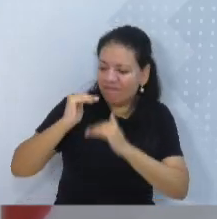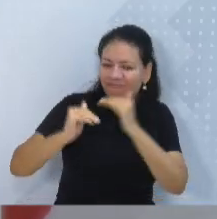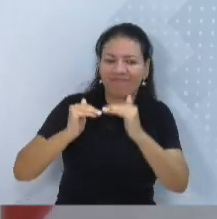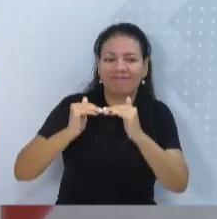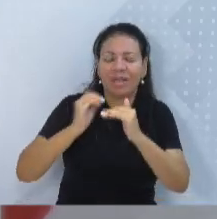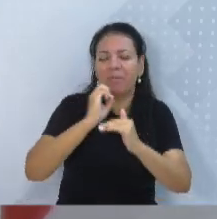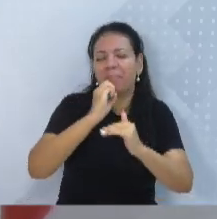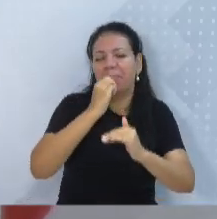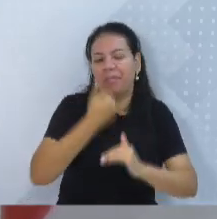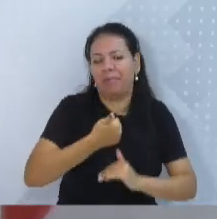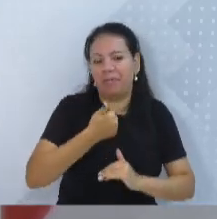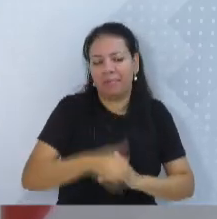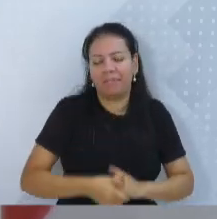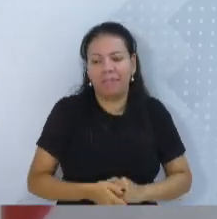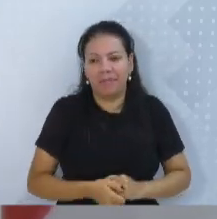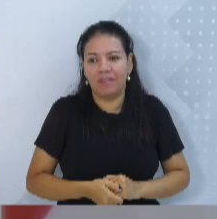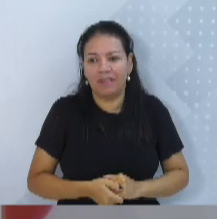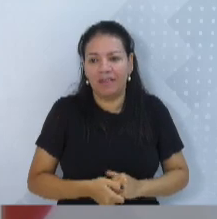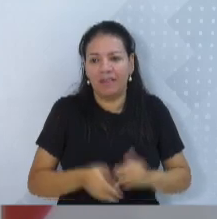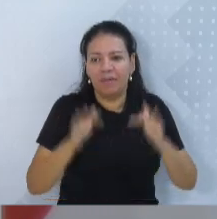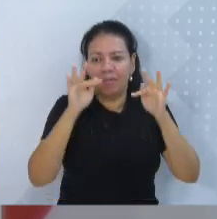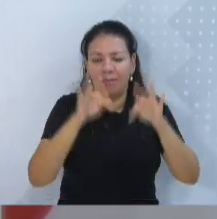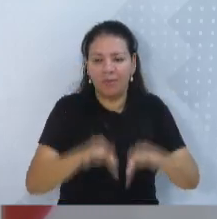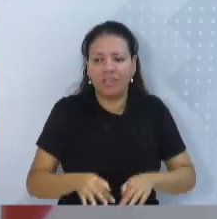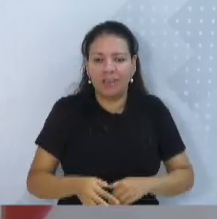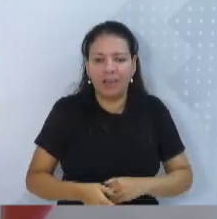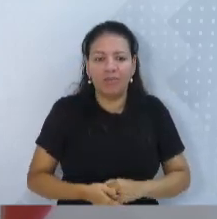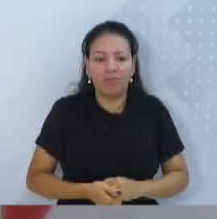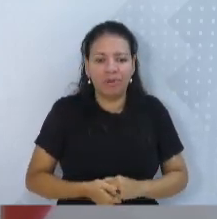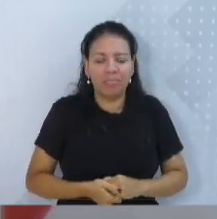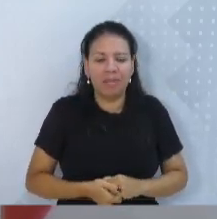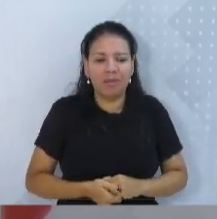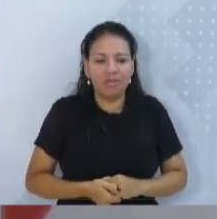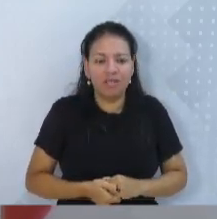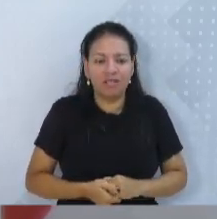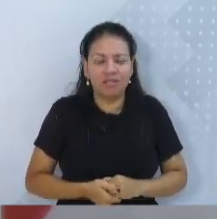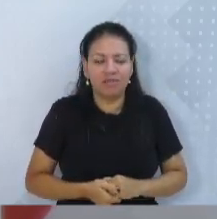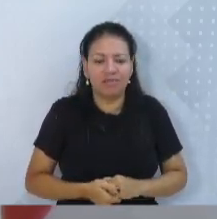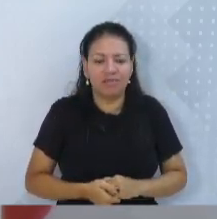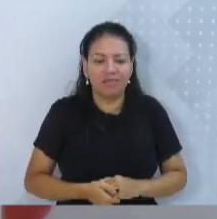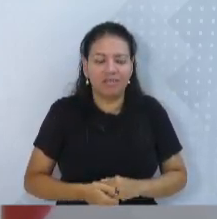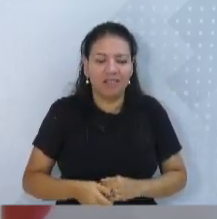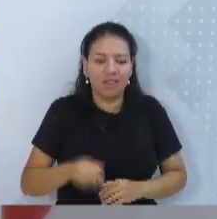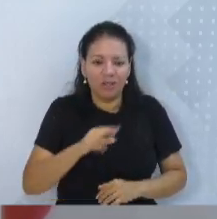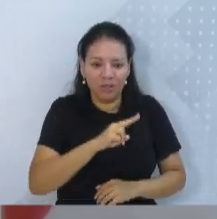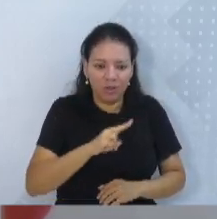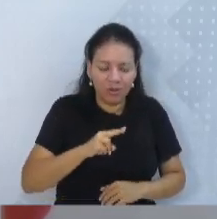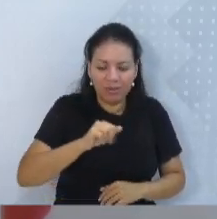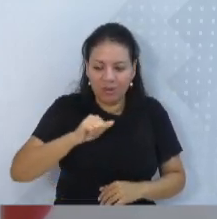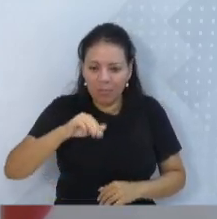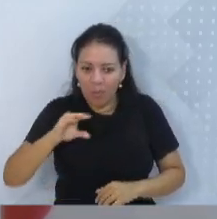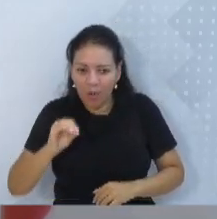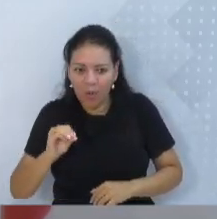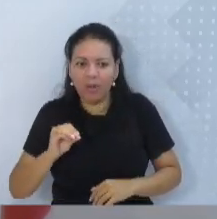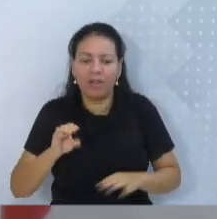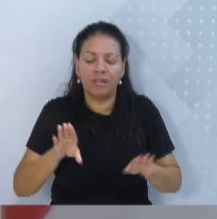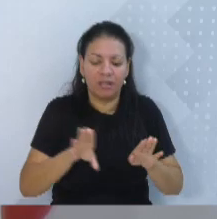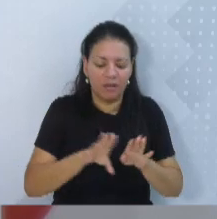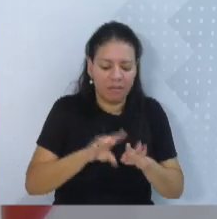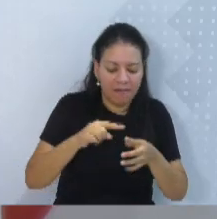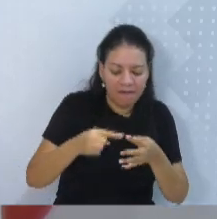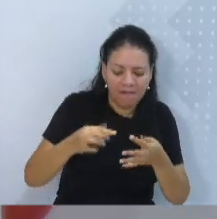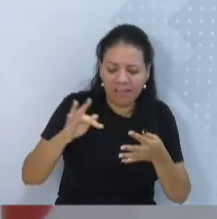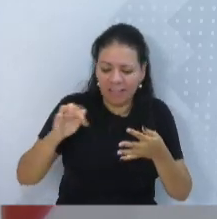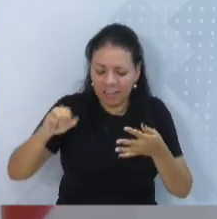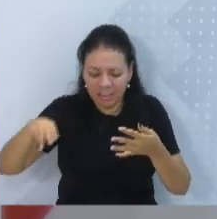que bom por fim né falando aqui em nome de Simone Gadotti Fernanda Marins a